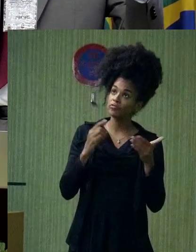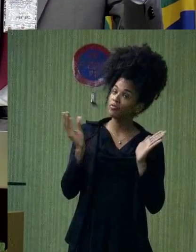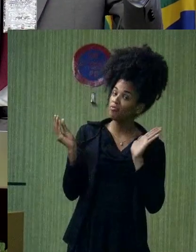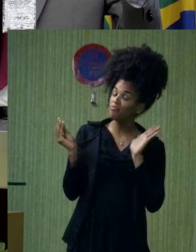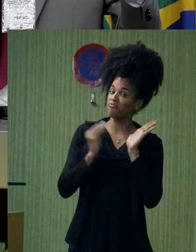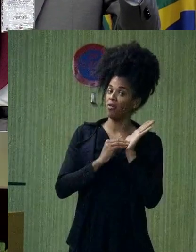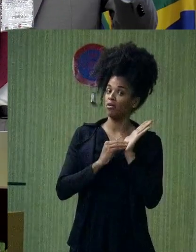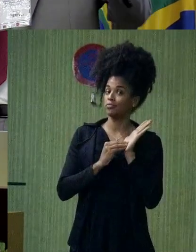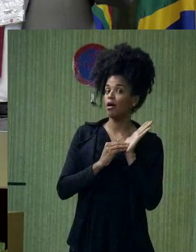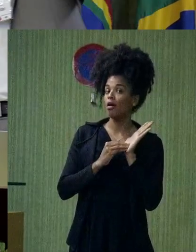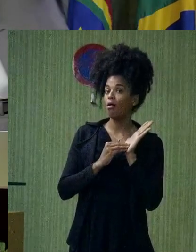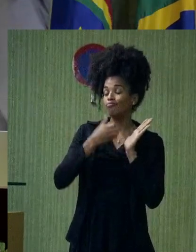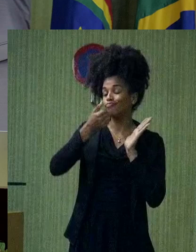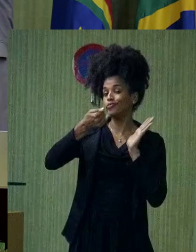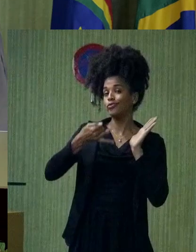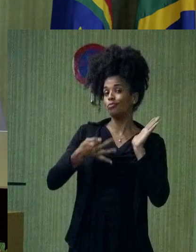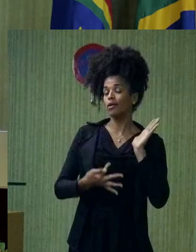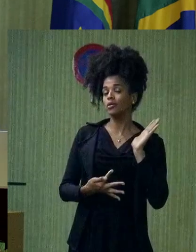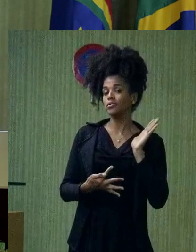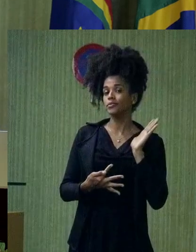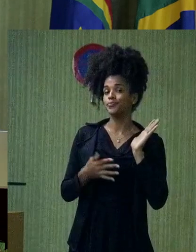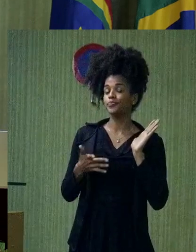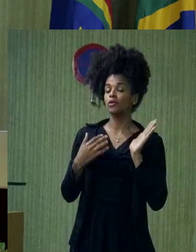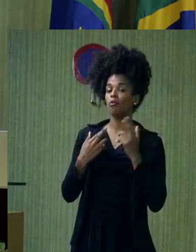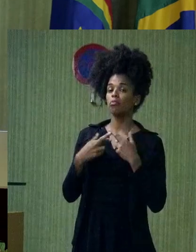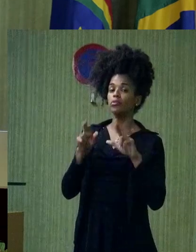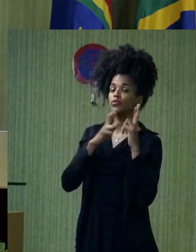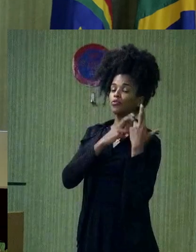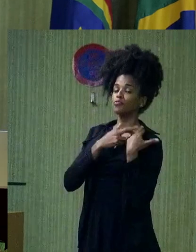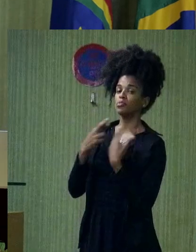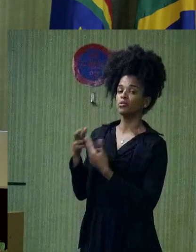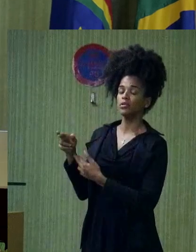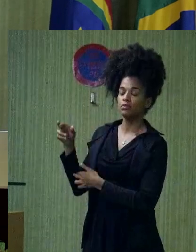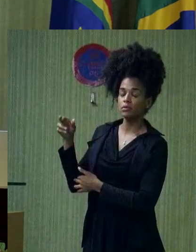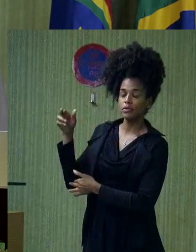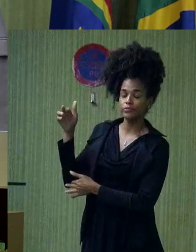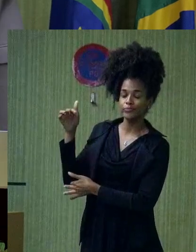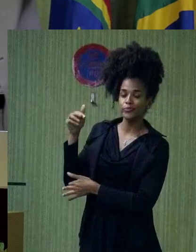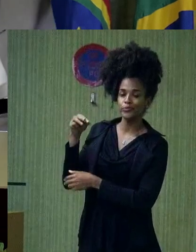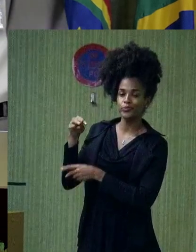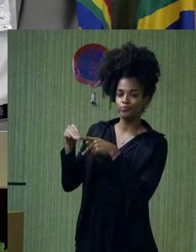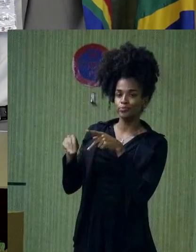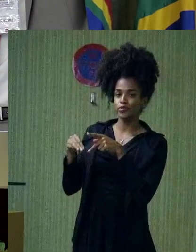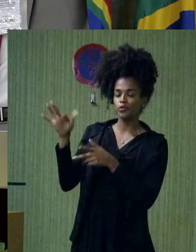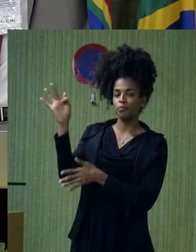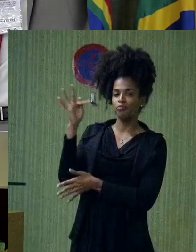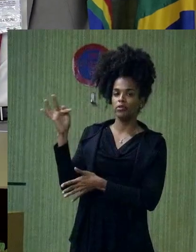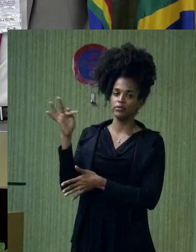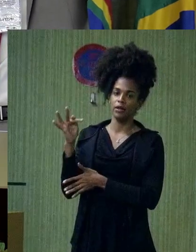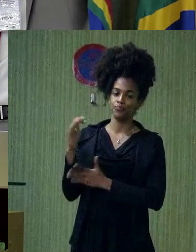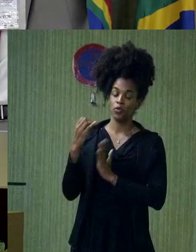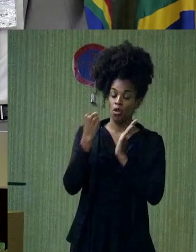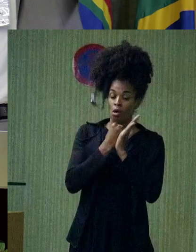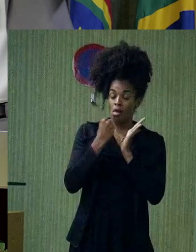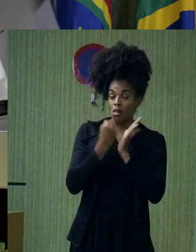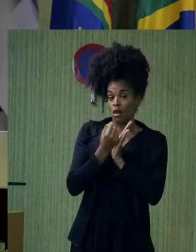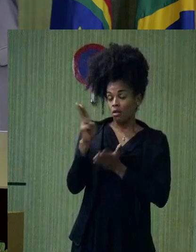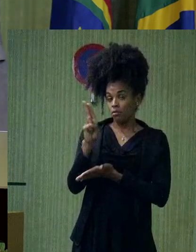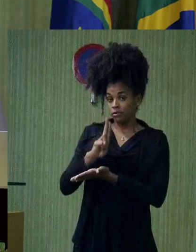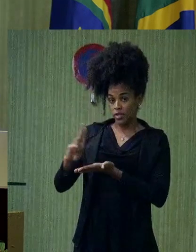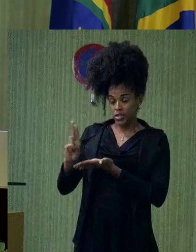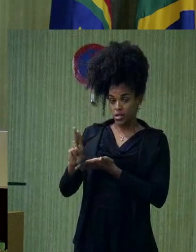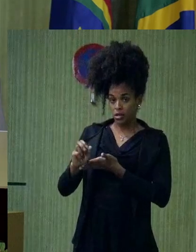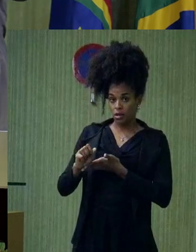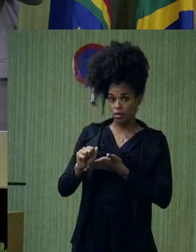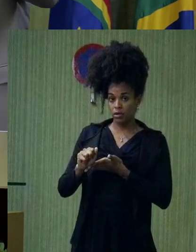a competência do MPF credenciamento da Universidade discussão sobre diploma E se for matéria de